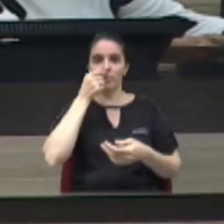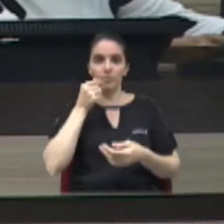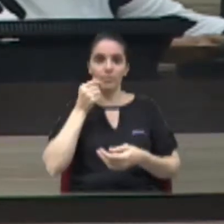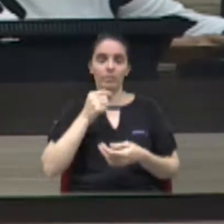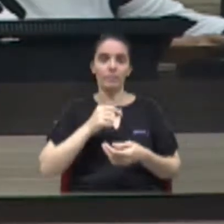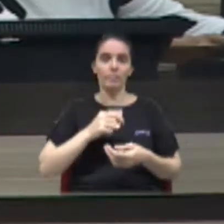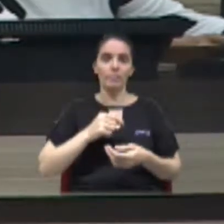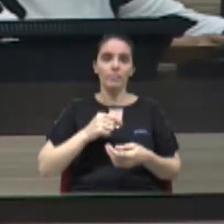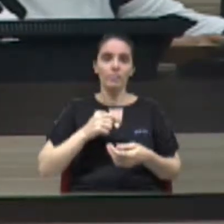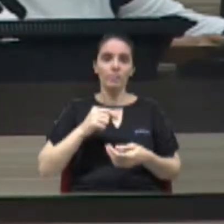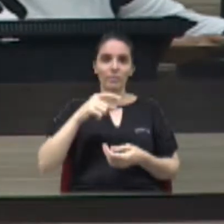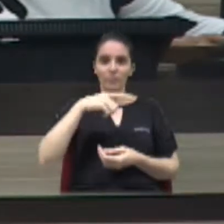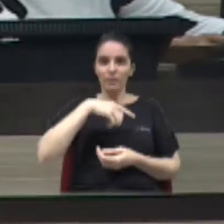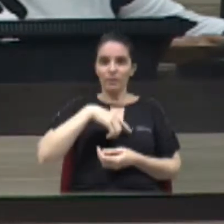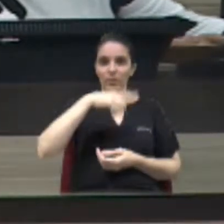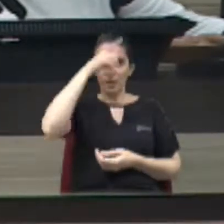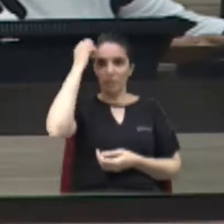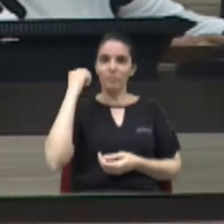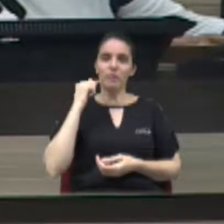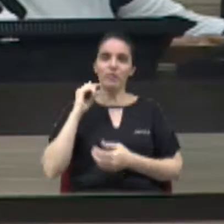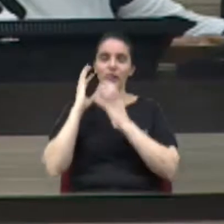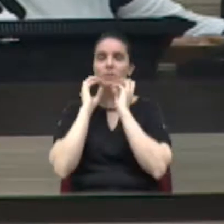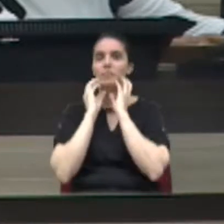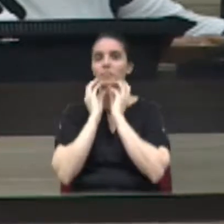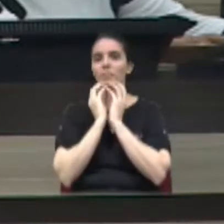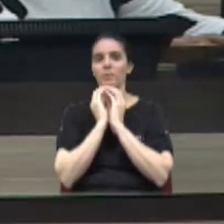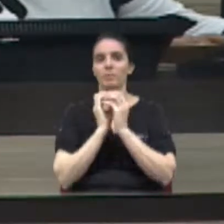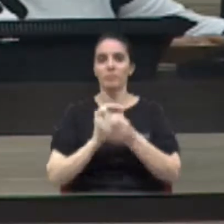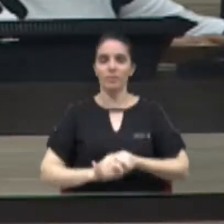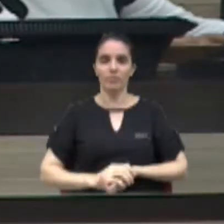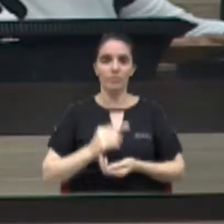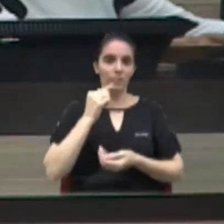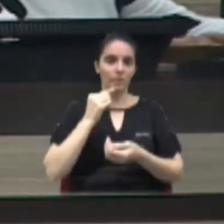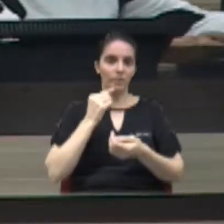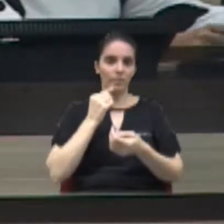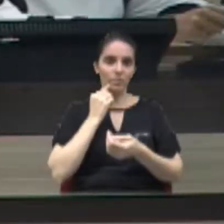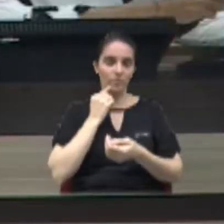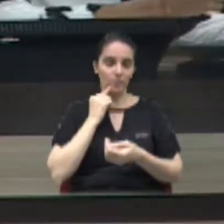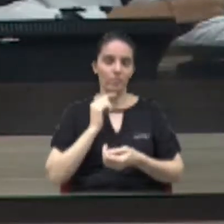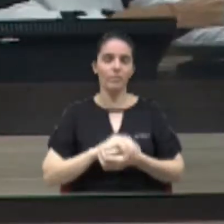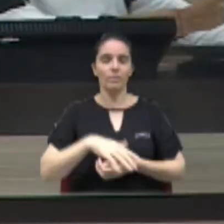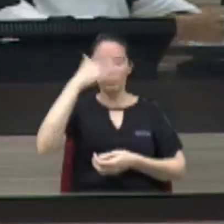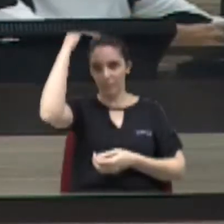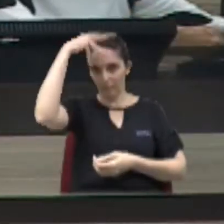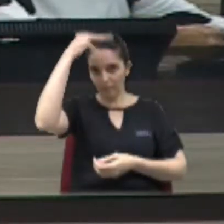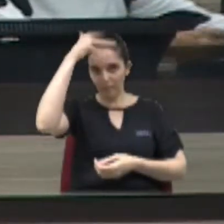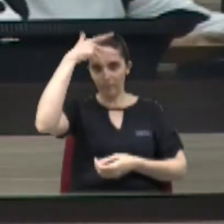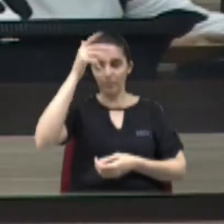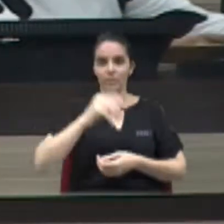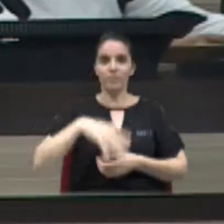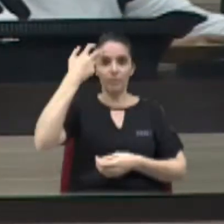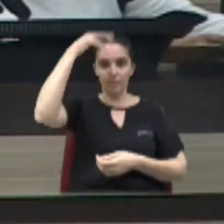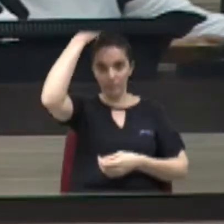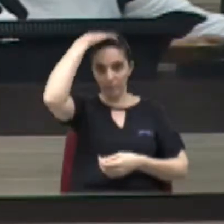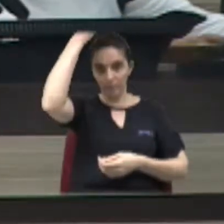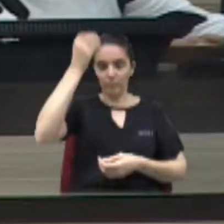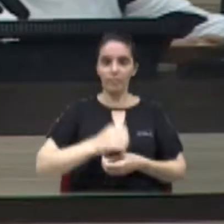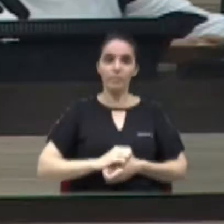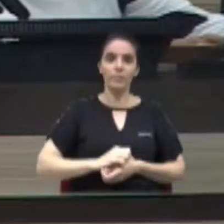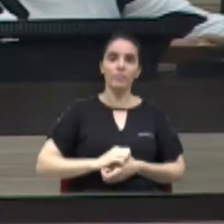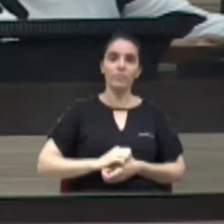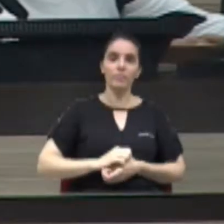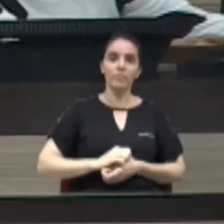Carolina de Moraes Pontes, Claudemir Vieira, Cleiton Silva, Darcy Reis, Érica Tanque, Estevão Nogueira,